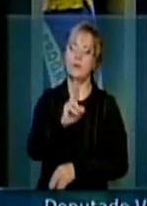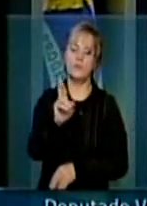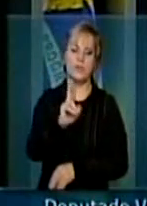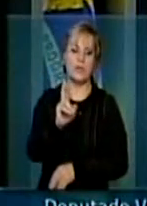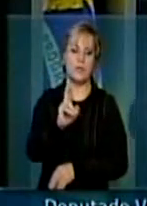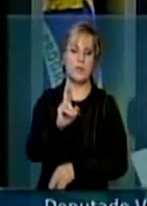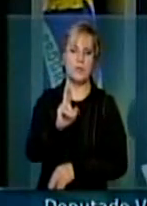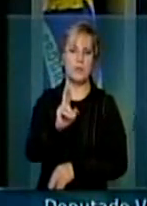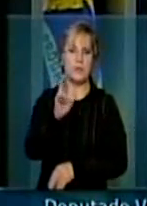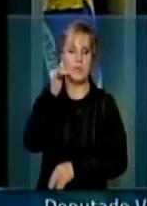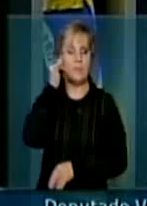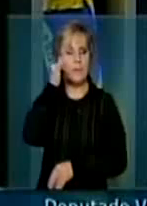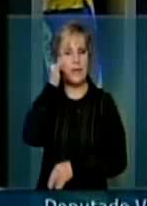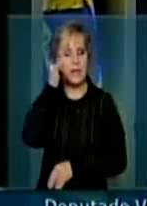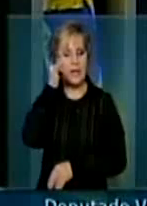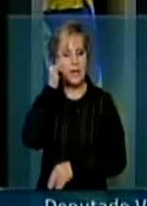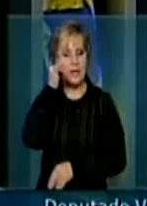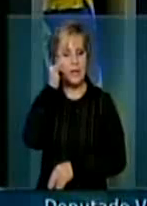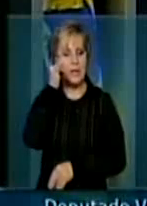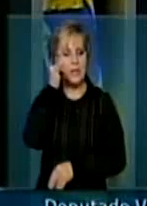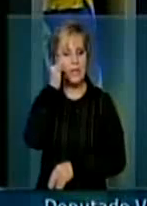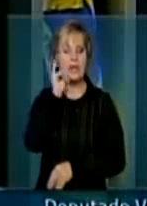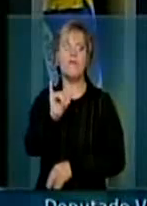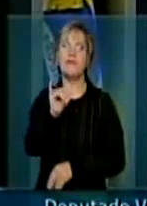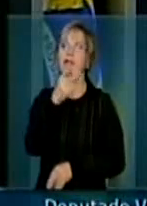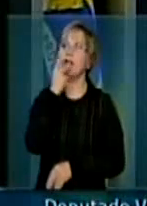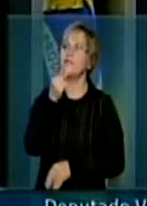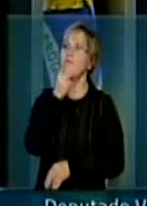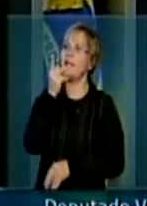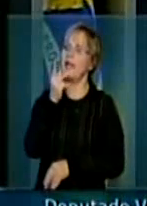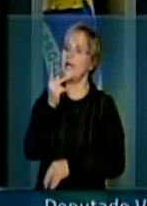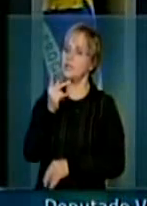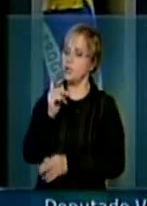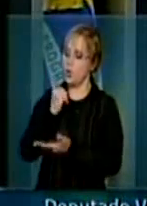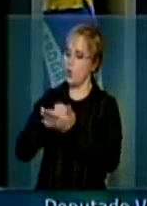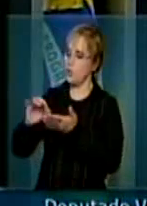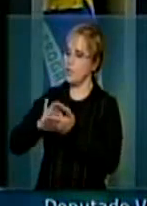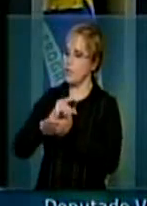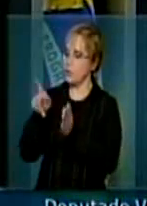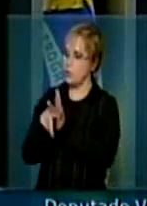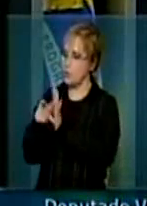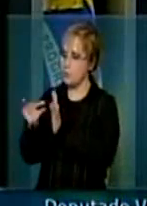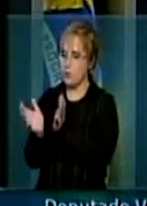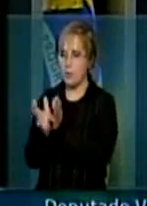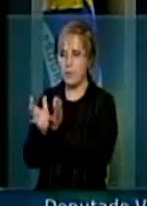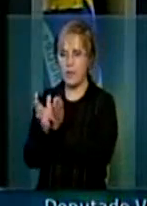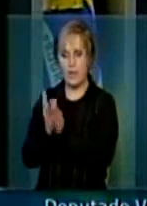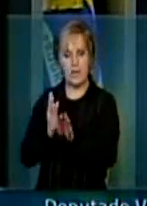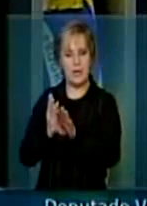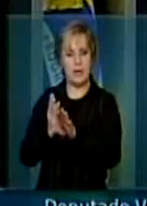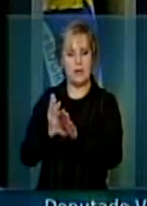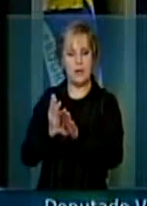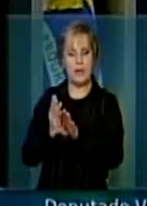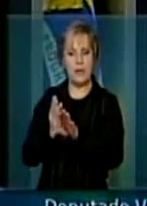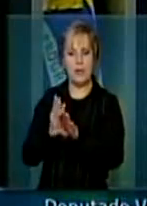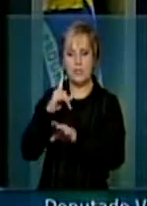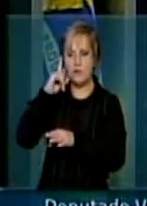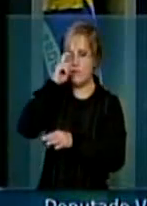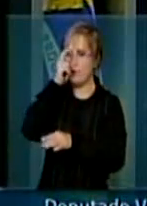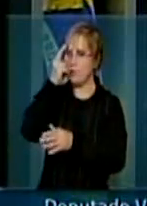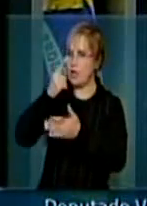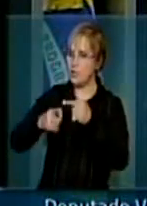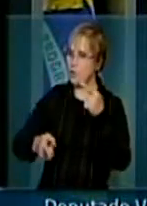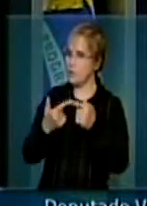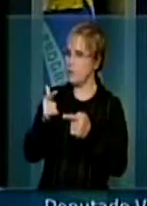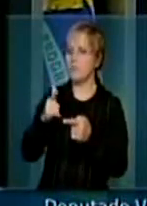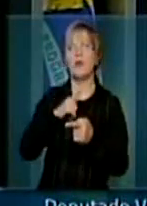ter nenhuma desculpa que não tem previsão orçamentária para essas contratações. Essa emenda foi aprovada na comissão de trabalho,